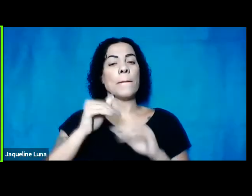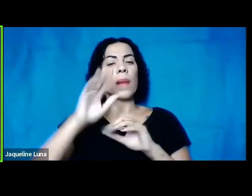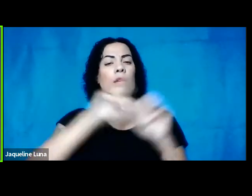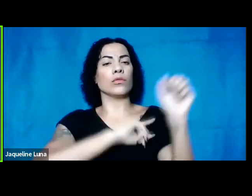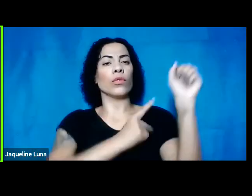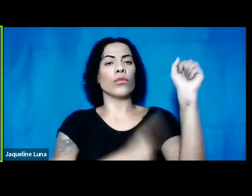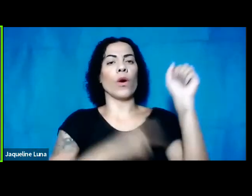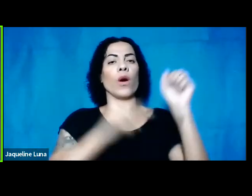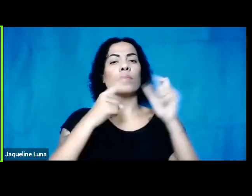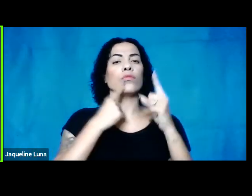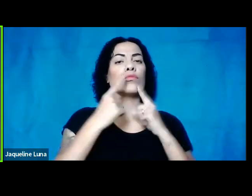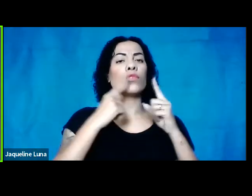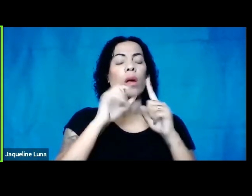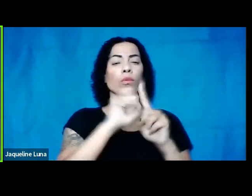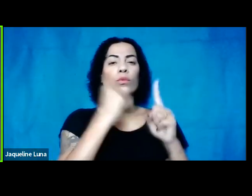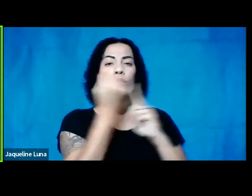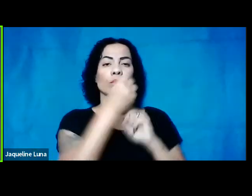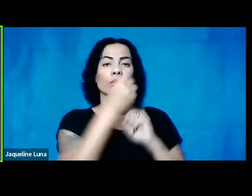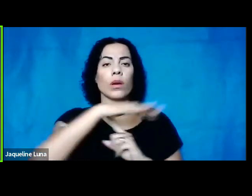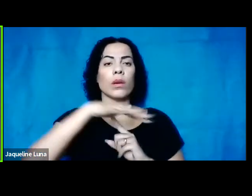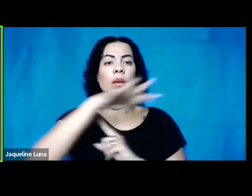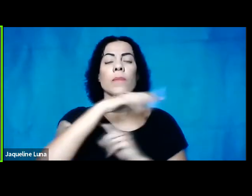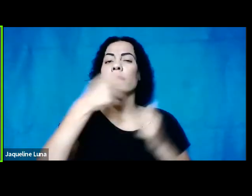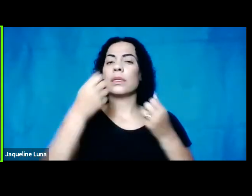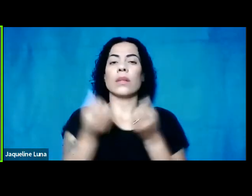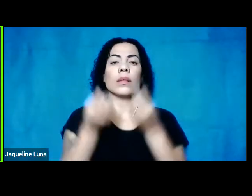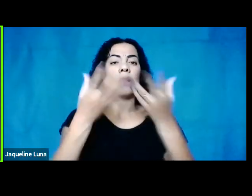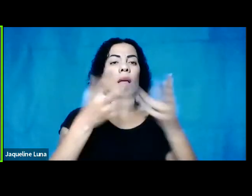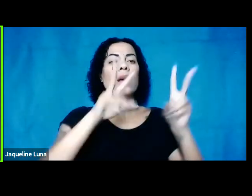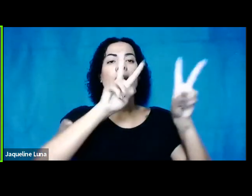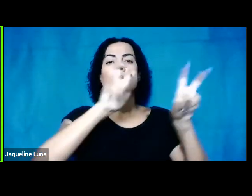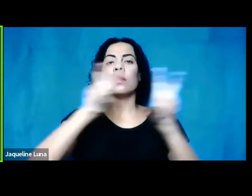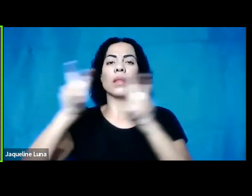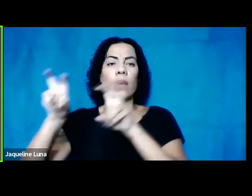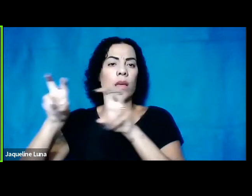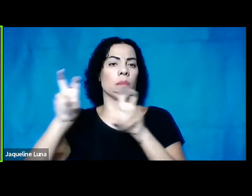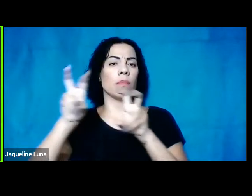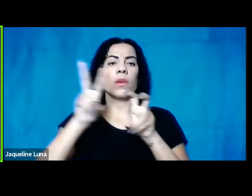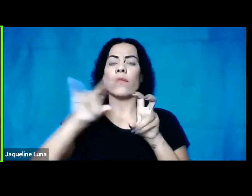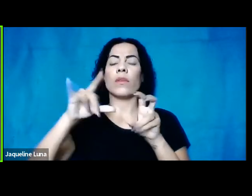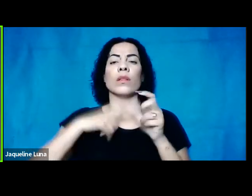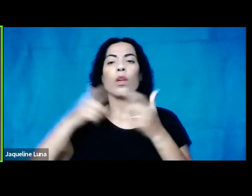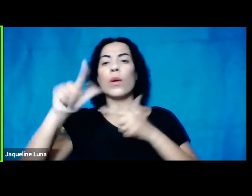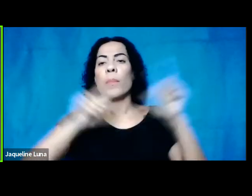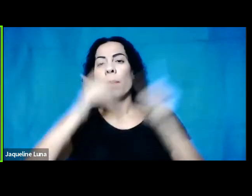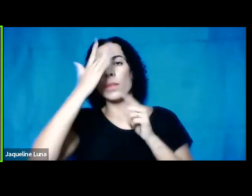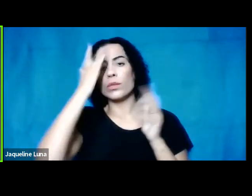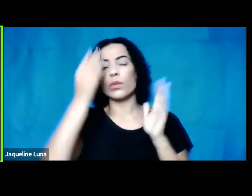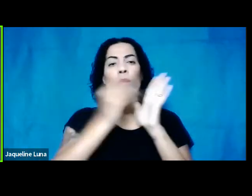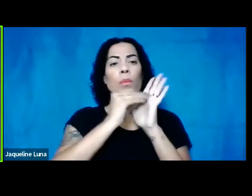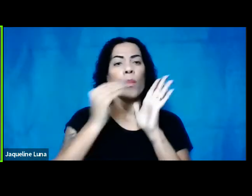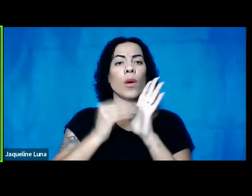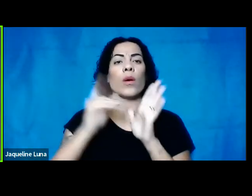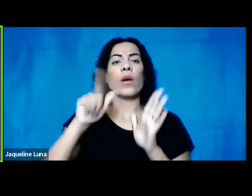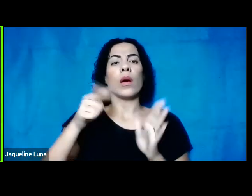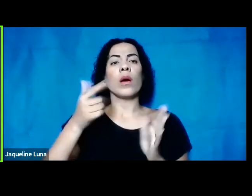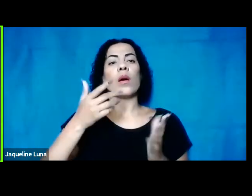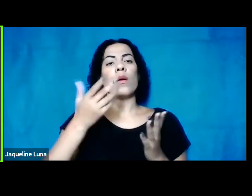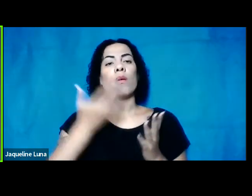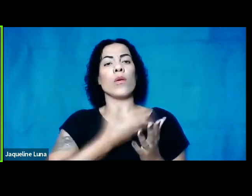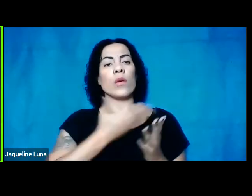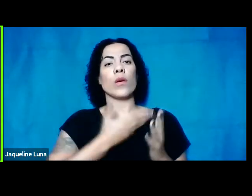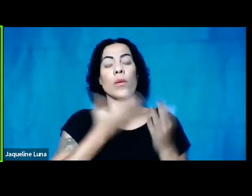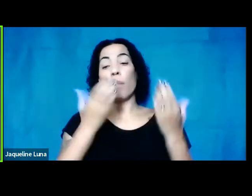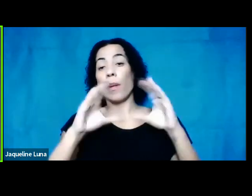do diálogo com a sociedade, esses temas que Wagner Oliveira e tantos outros colegas lá no chat do